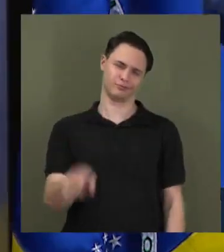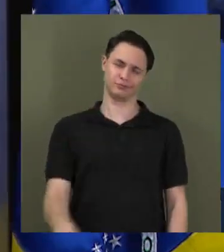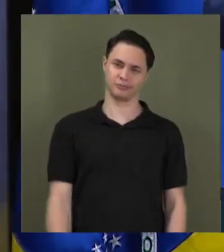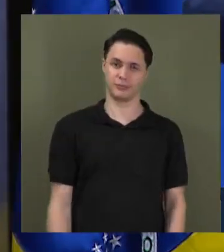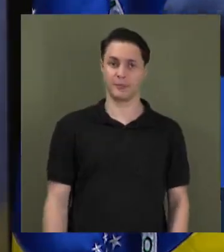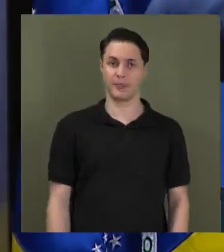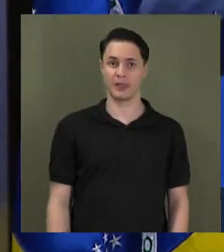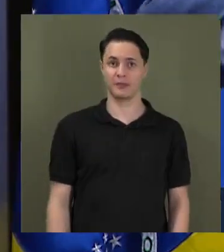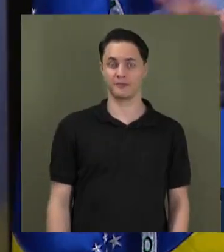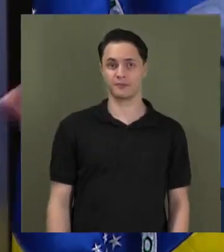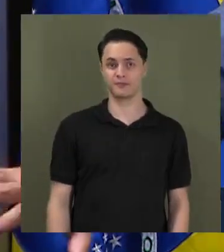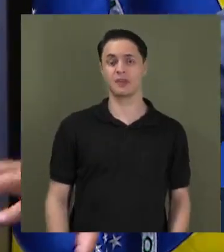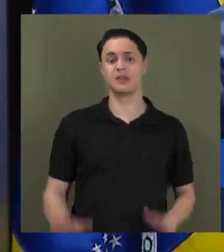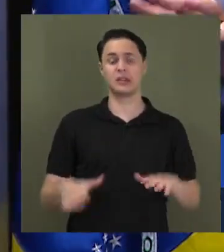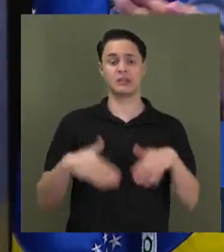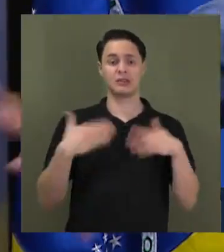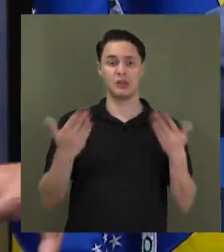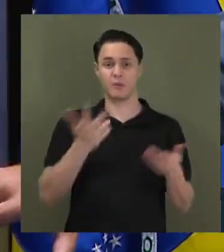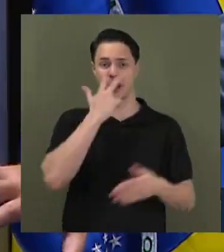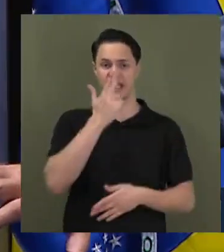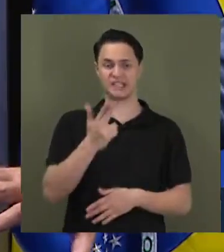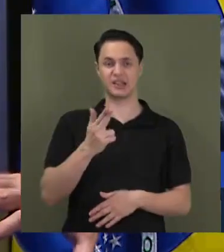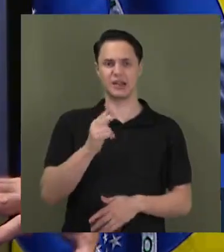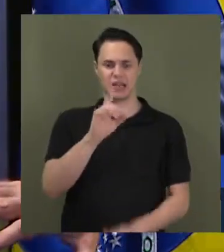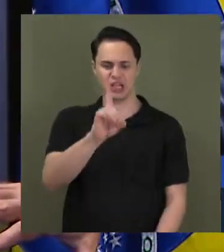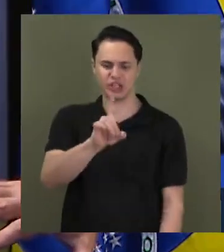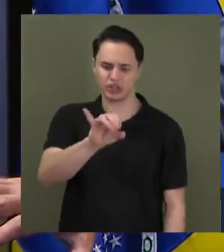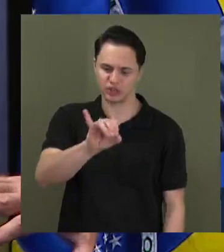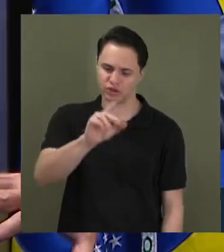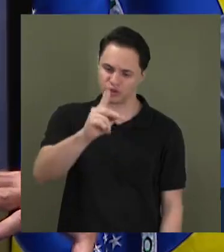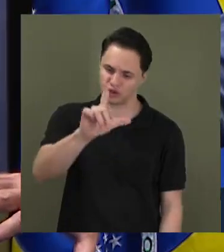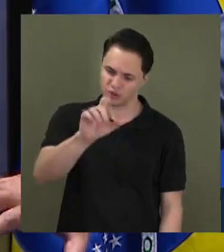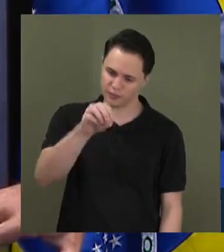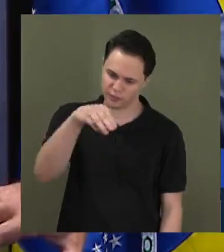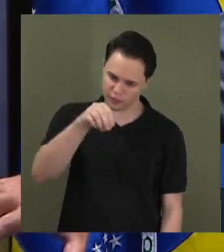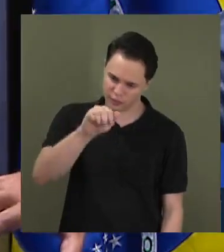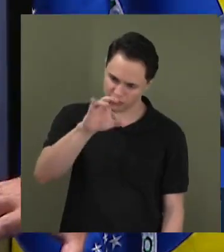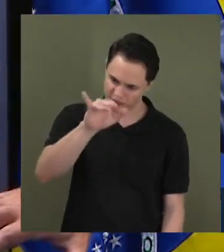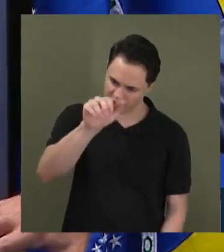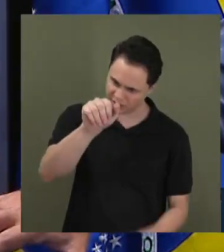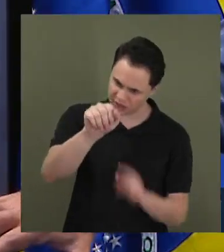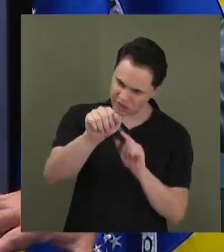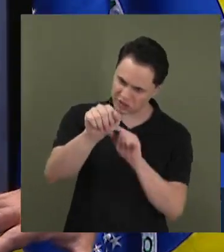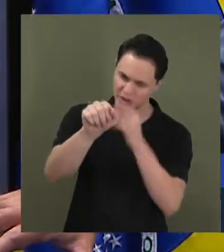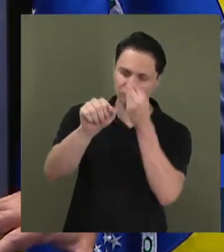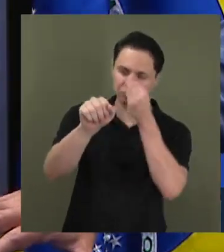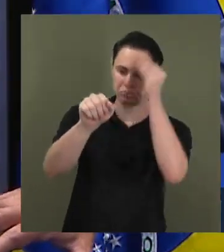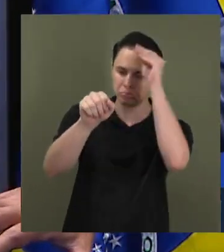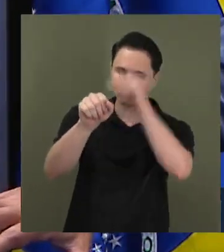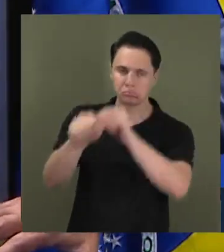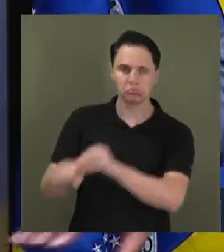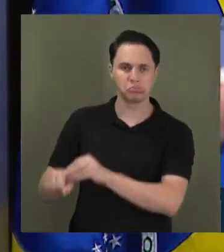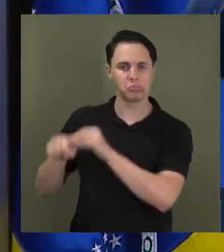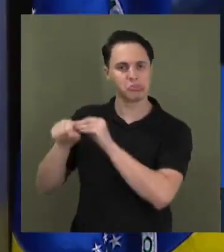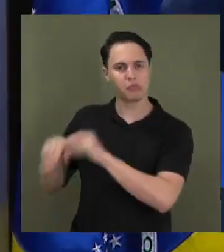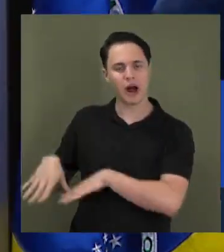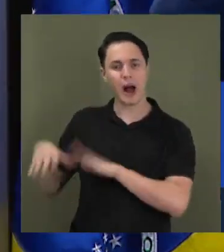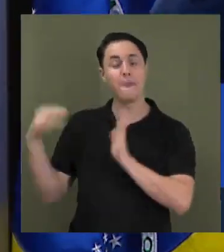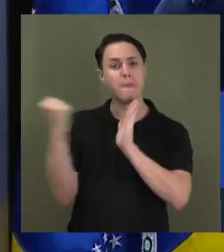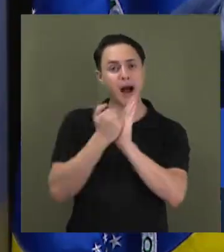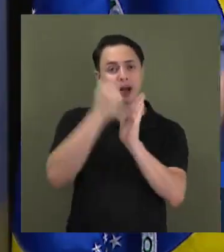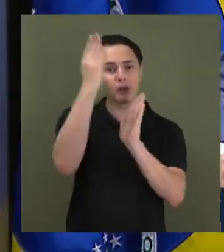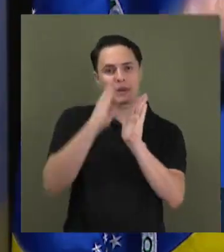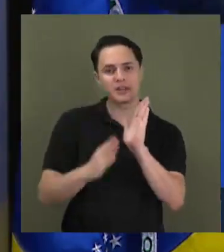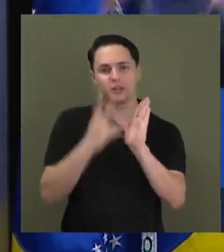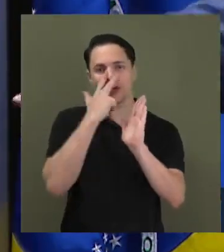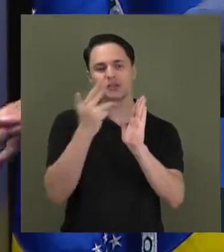Então, jogou na lata do lixo, está jogando na lata do lixo, a neutralidade histórica nossa. Está jogando na lata